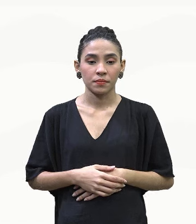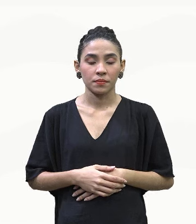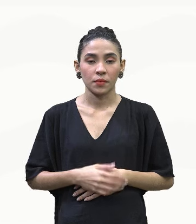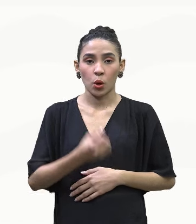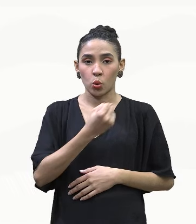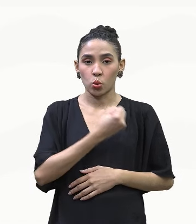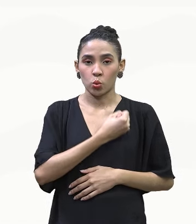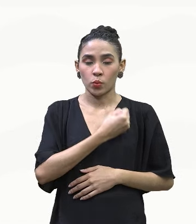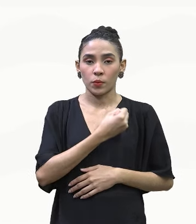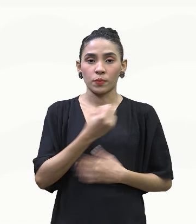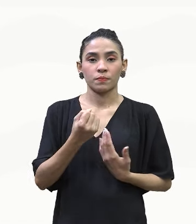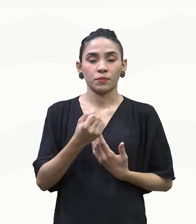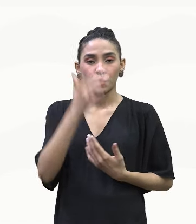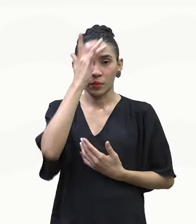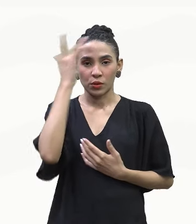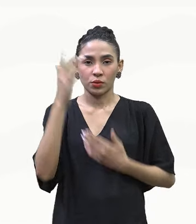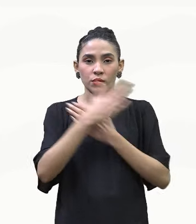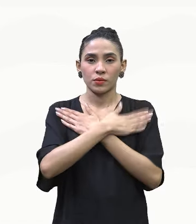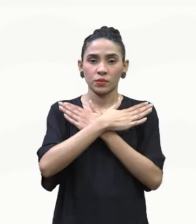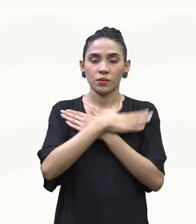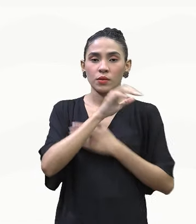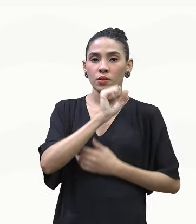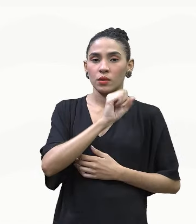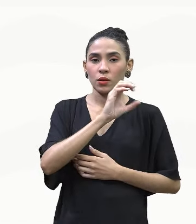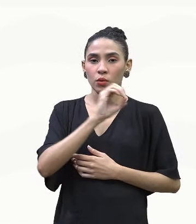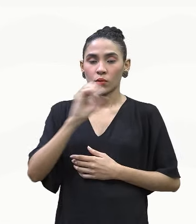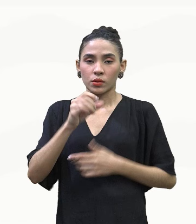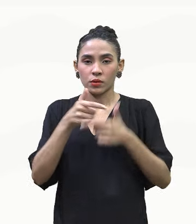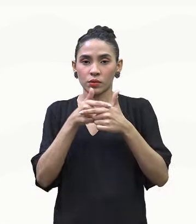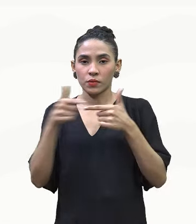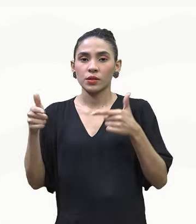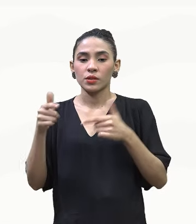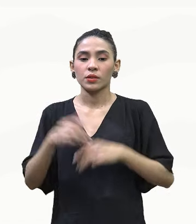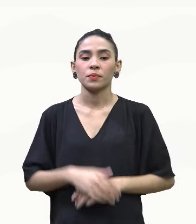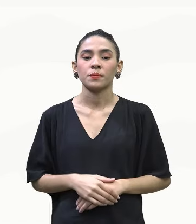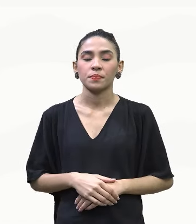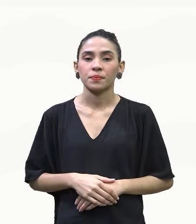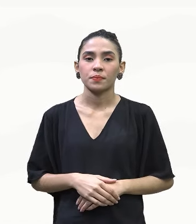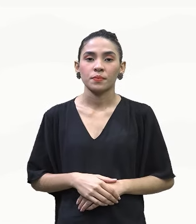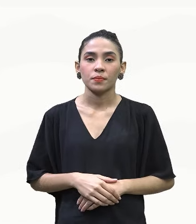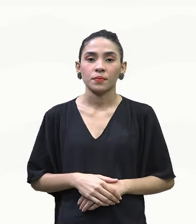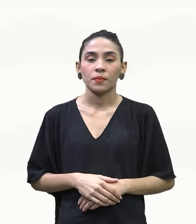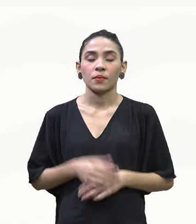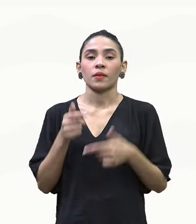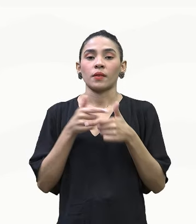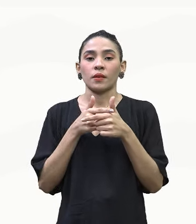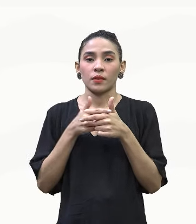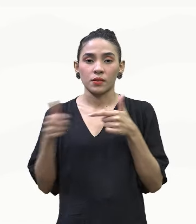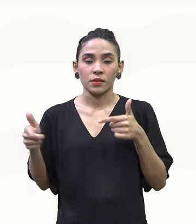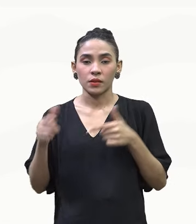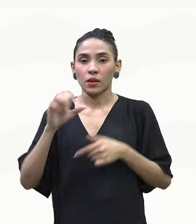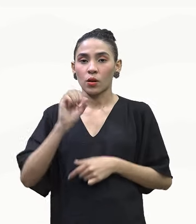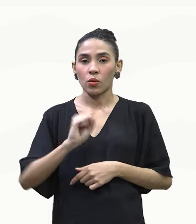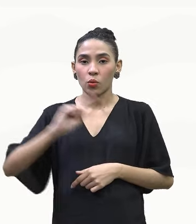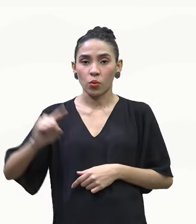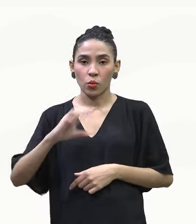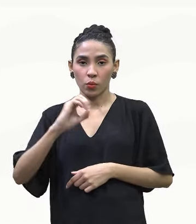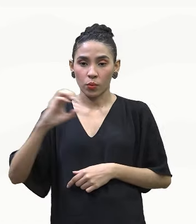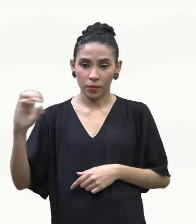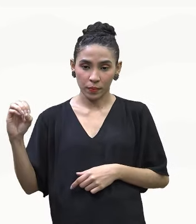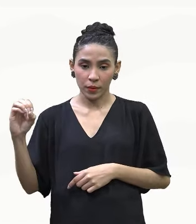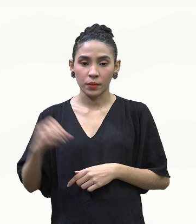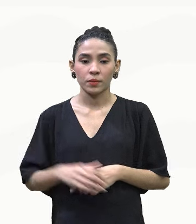de desempregados que são 800 dividido por quem mesmo Professor Paulo dividido por 8.000 que